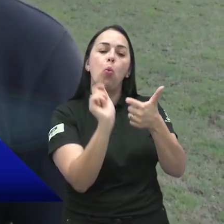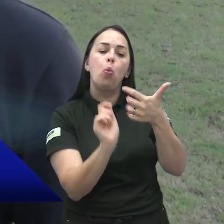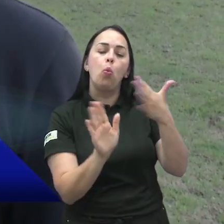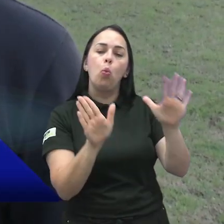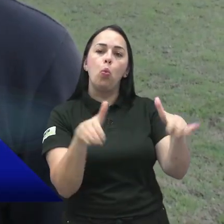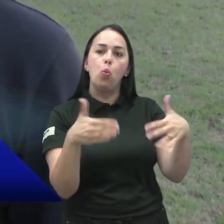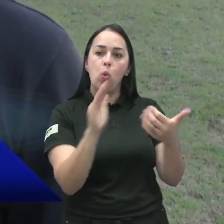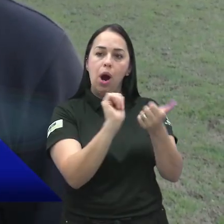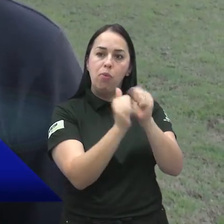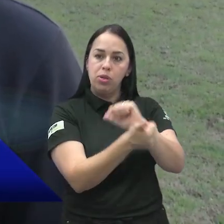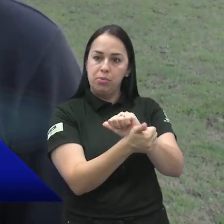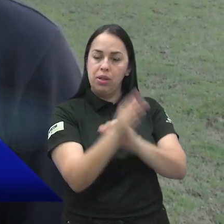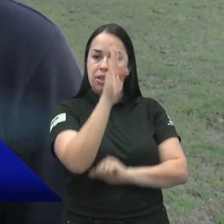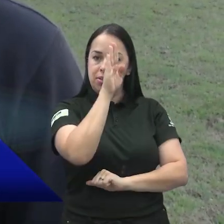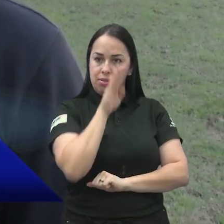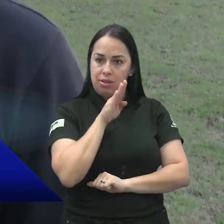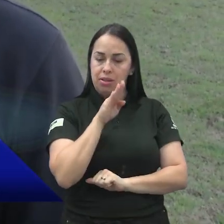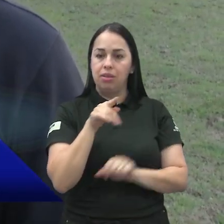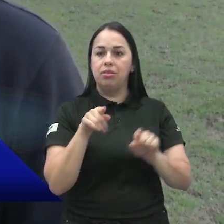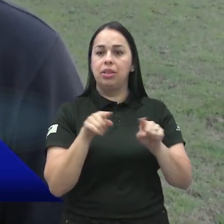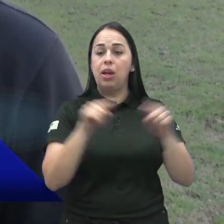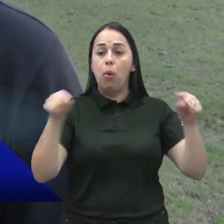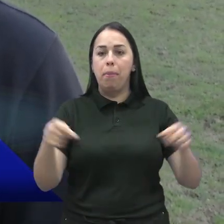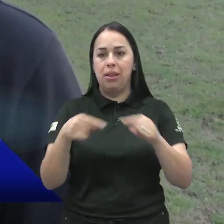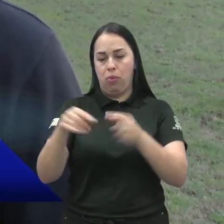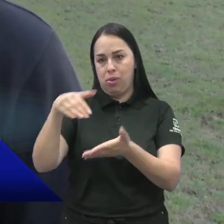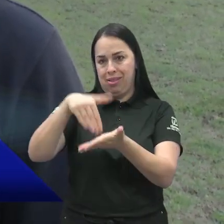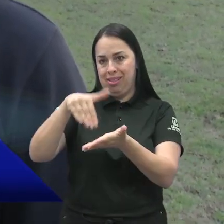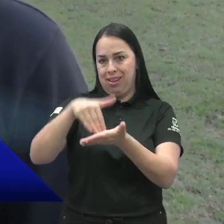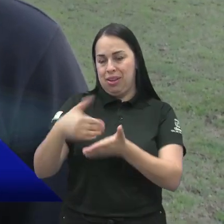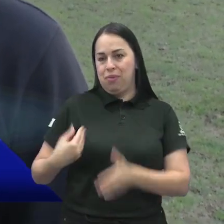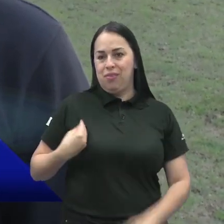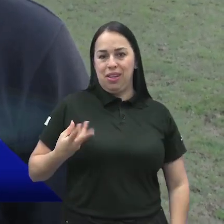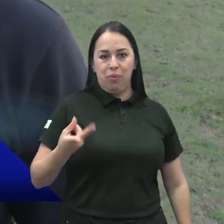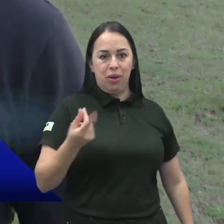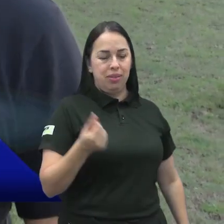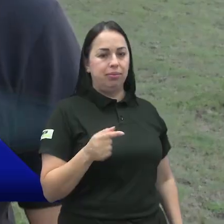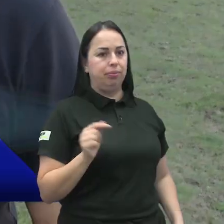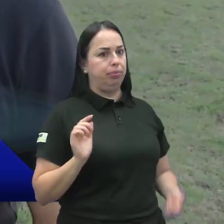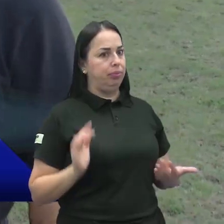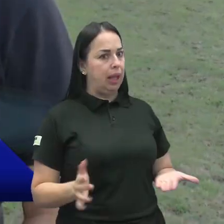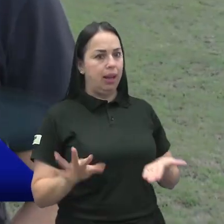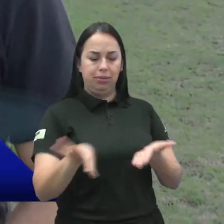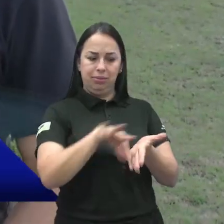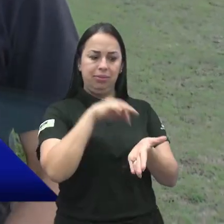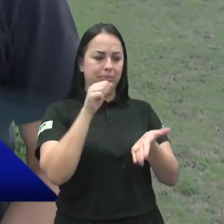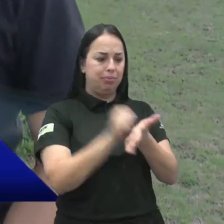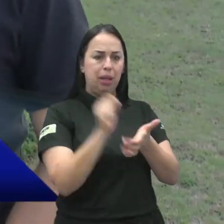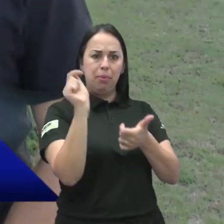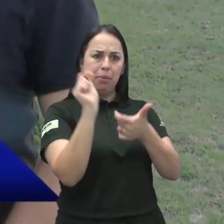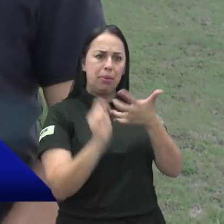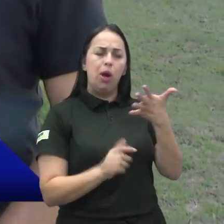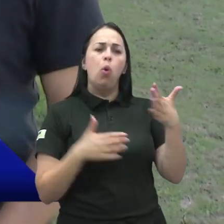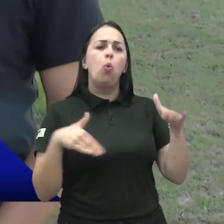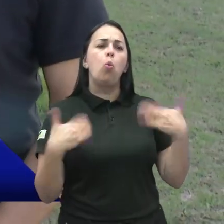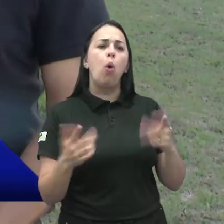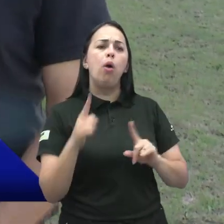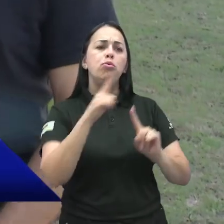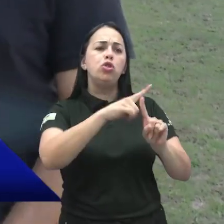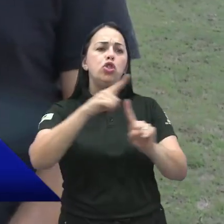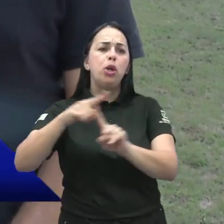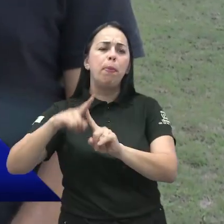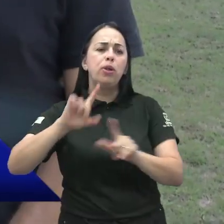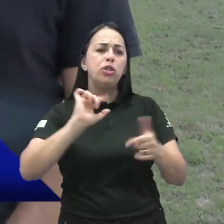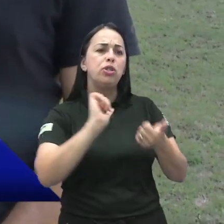físicas regulares da Secretaria de Esporte e Qualidade de Vida. E Fernando, a gente está aí com diversas inscrições abertas. Quais